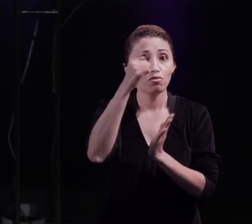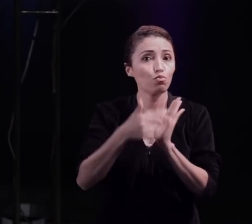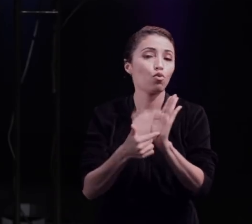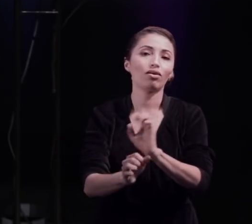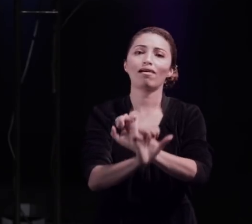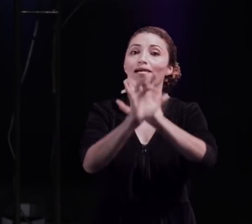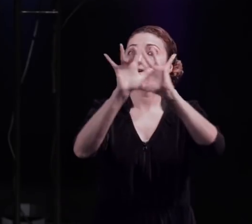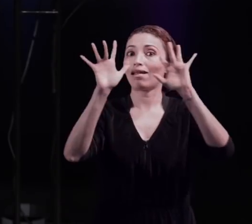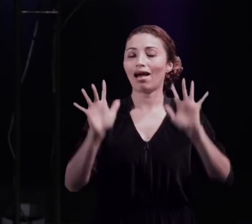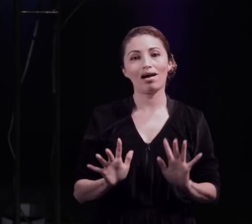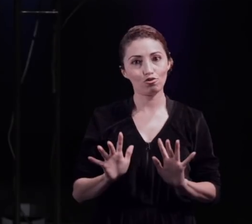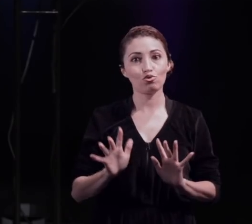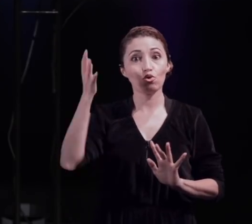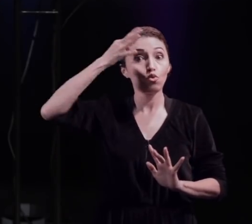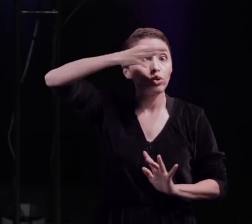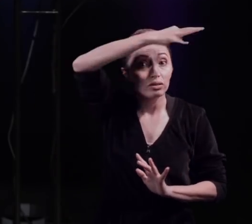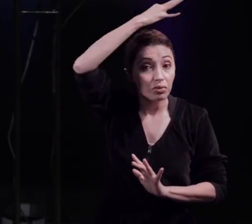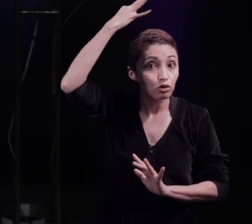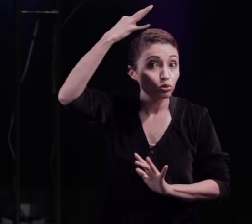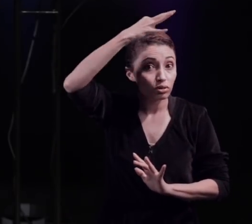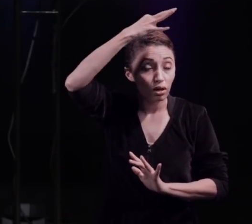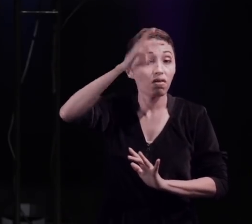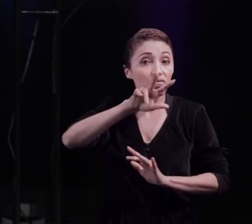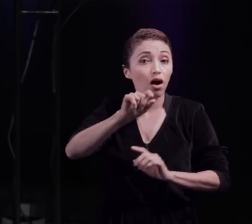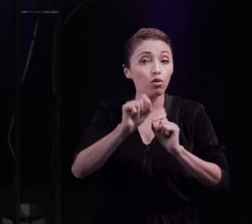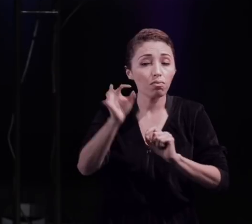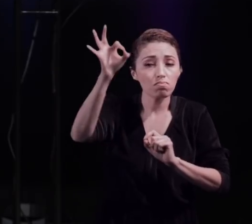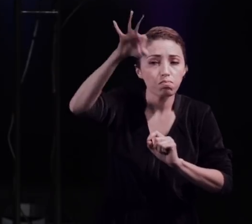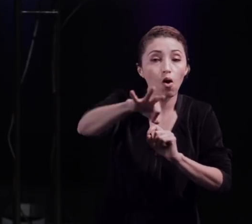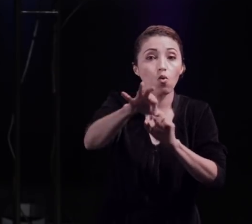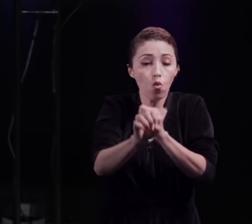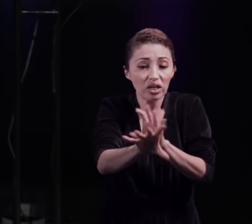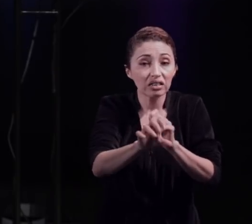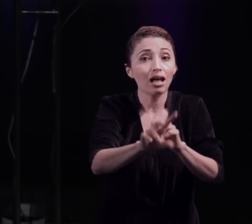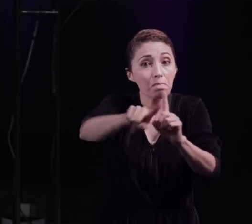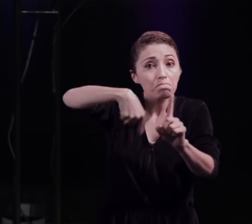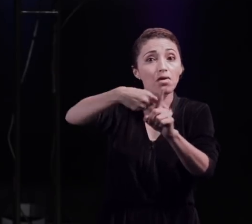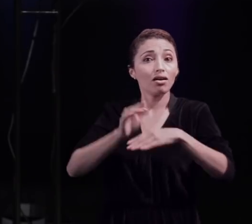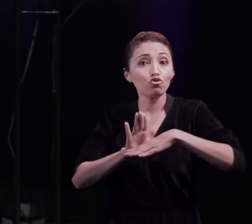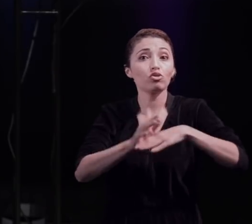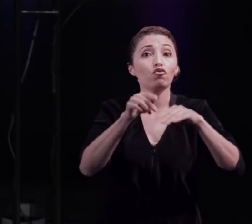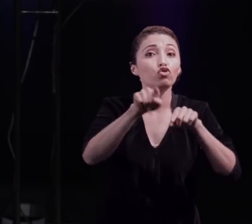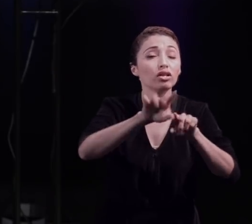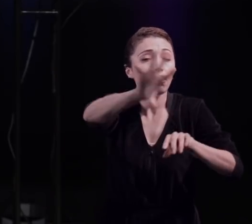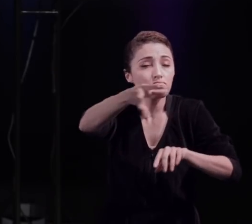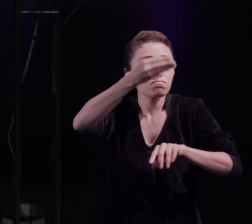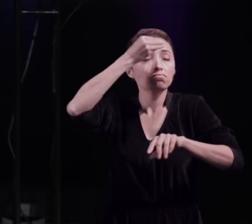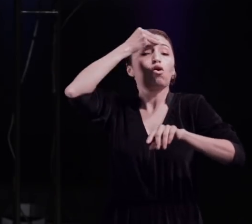muito claro. Além do Espírito Santo lhe ensinar, Ele fará você